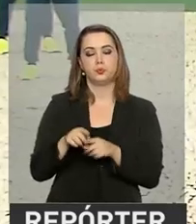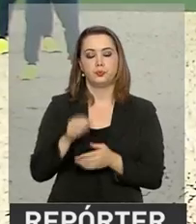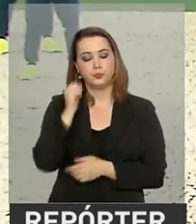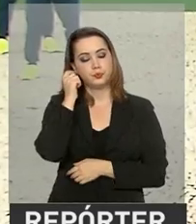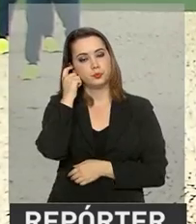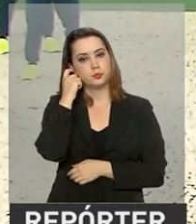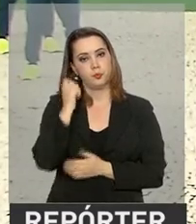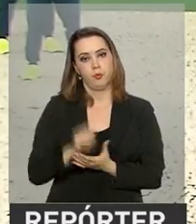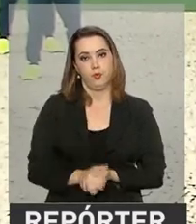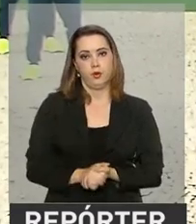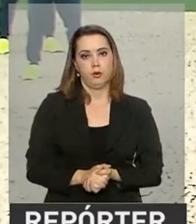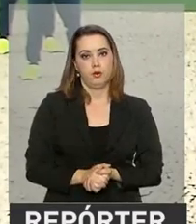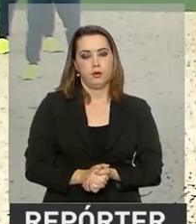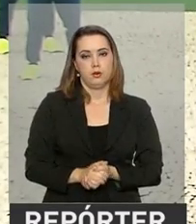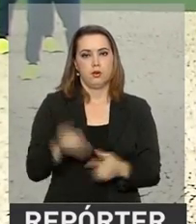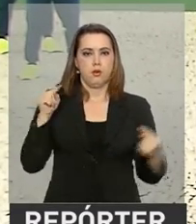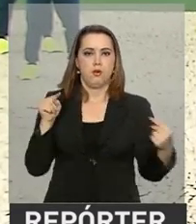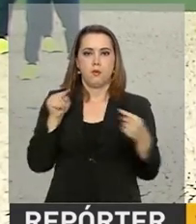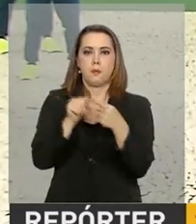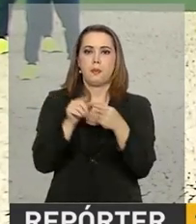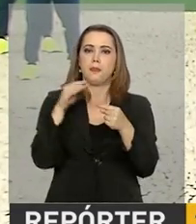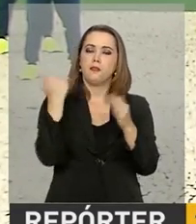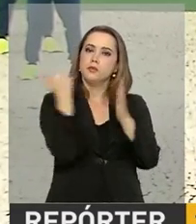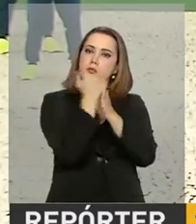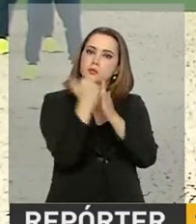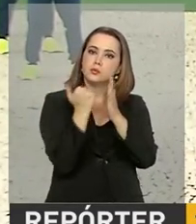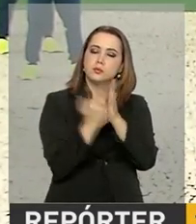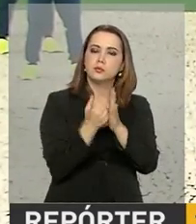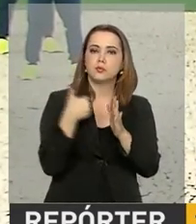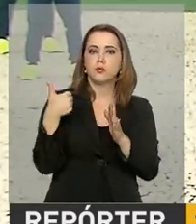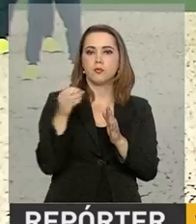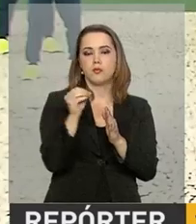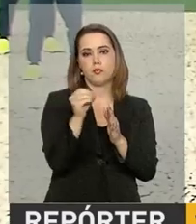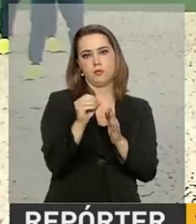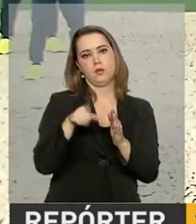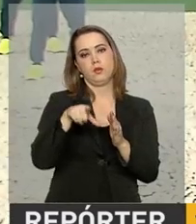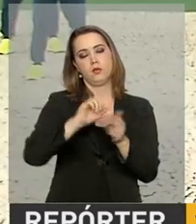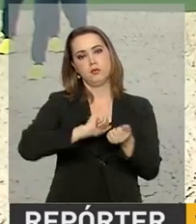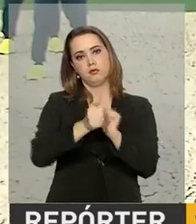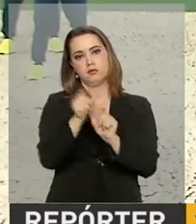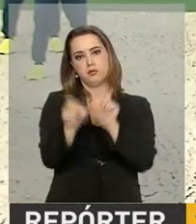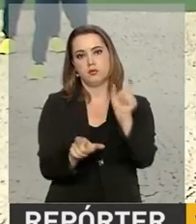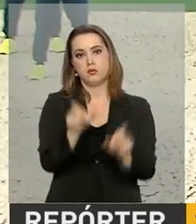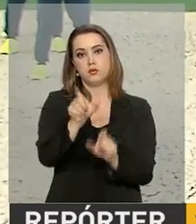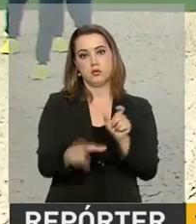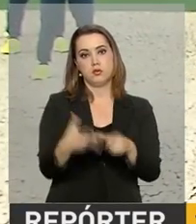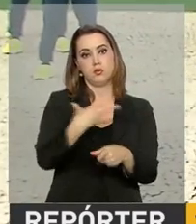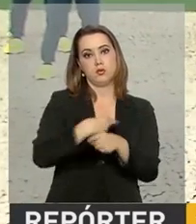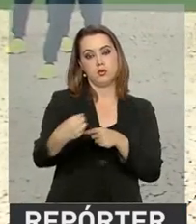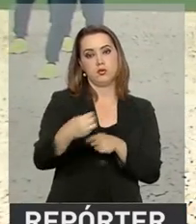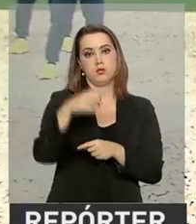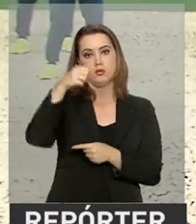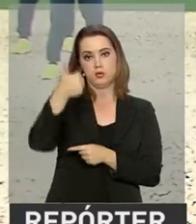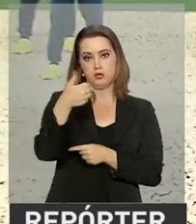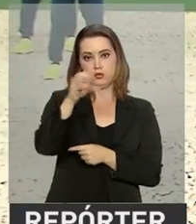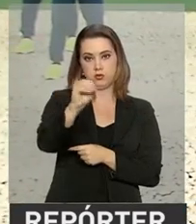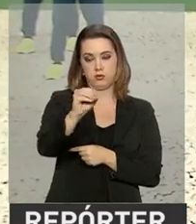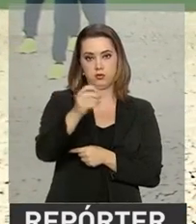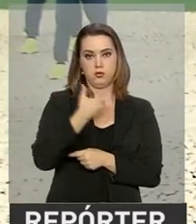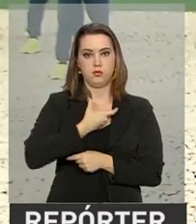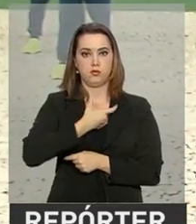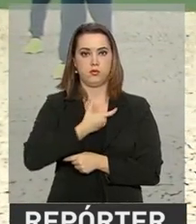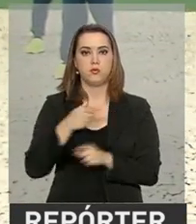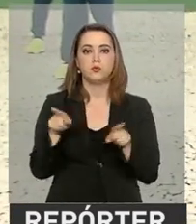A meta do Ministério da Defesa era classificar 100 atletas e alcançar 10 medalhas nas Olimpíadas de 2016. No